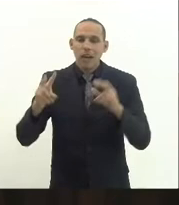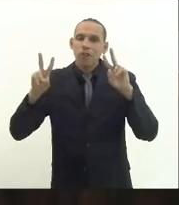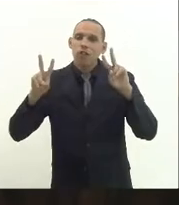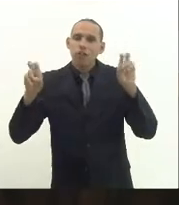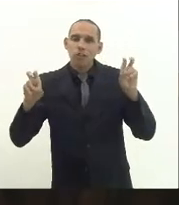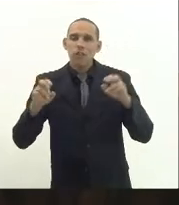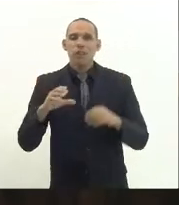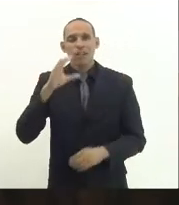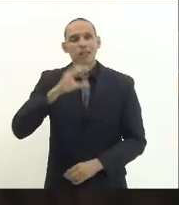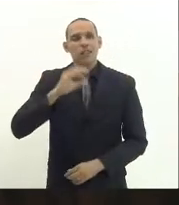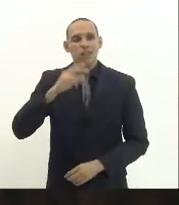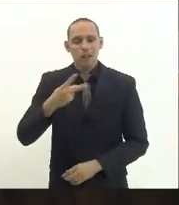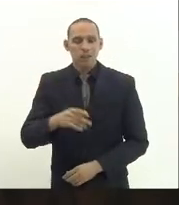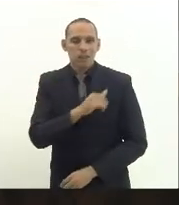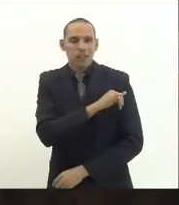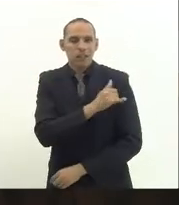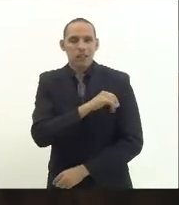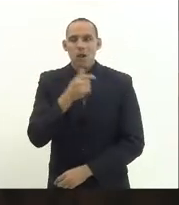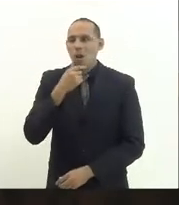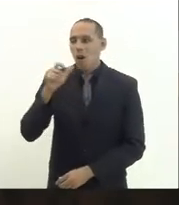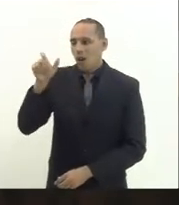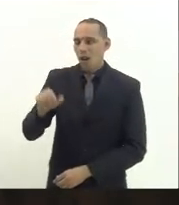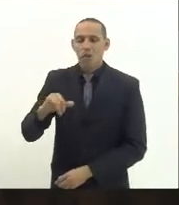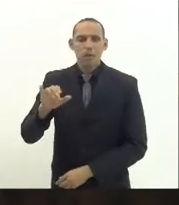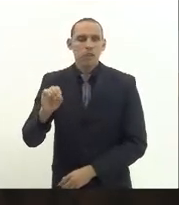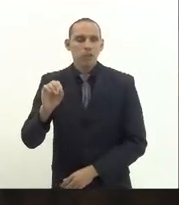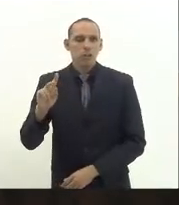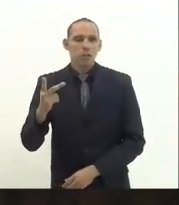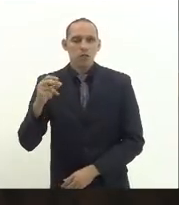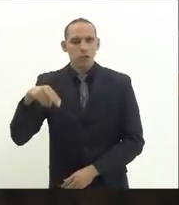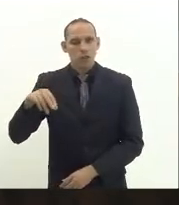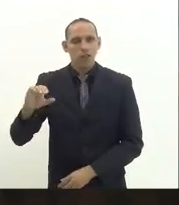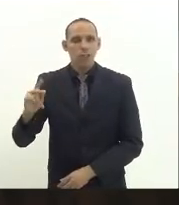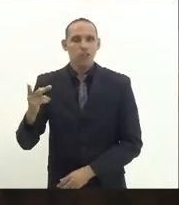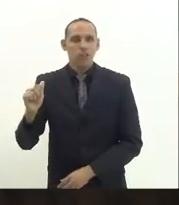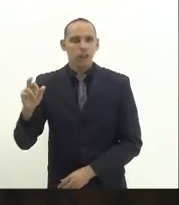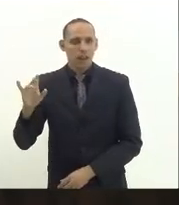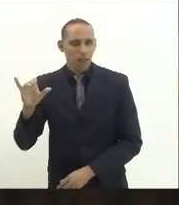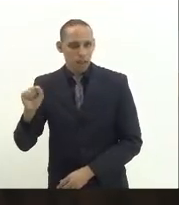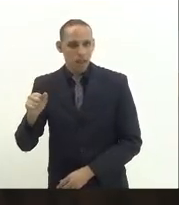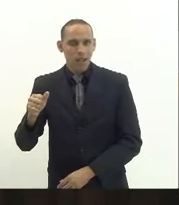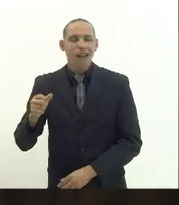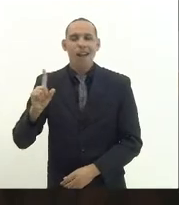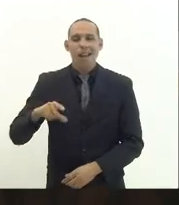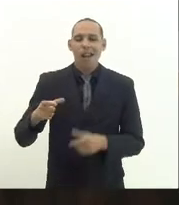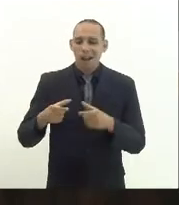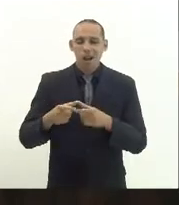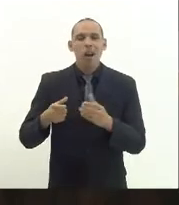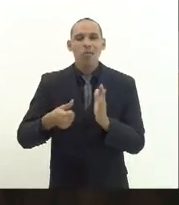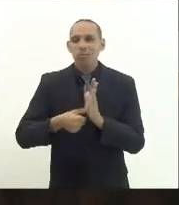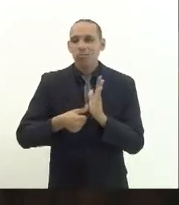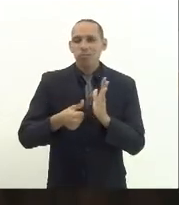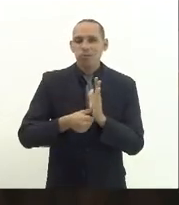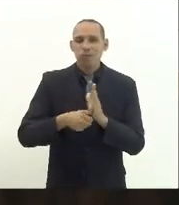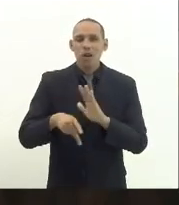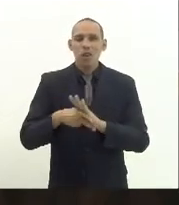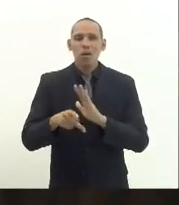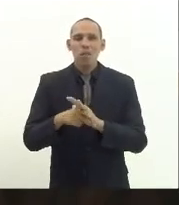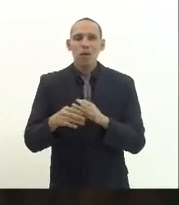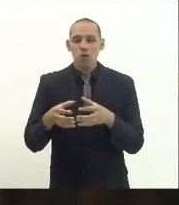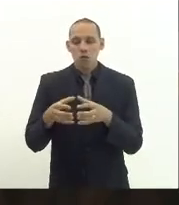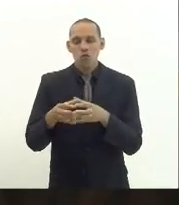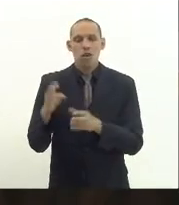Rio de Janeiro obsoletismo seu João Charles texto acionista majoritária do futebol do clube do Botafogo Futebol de Regatas